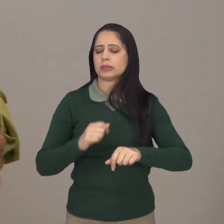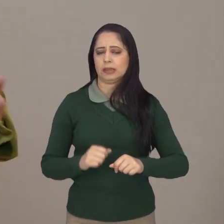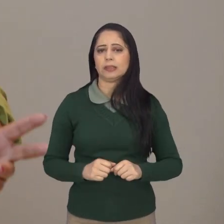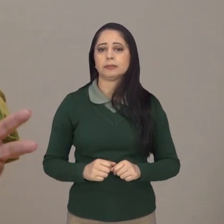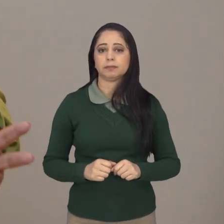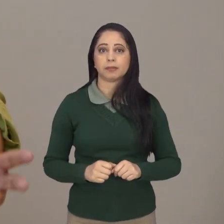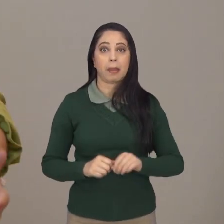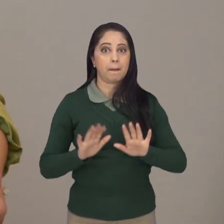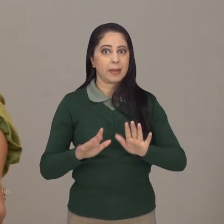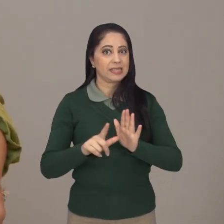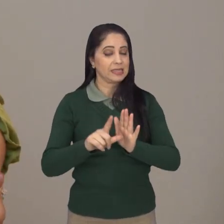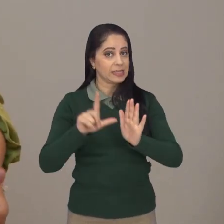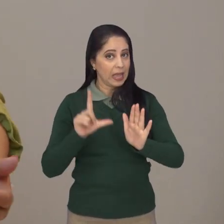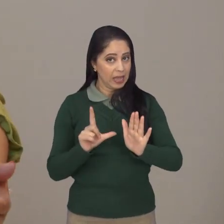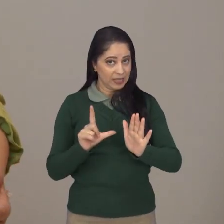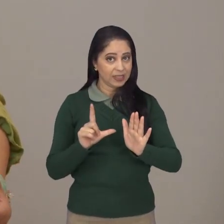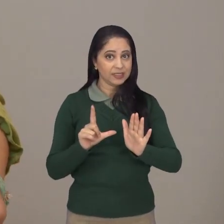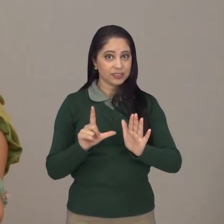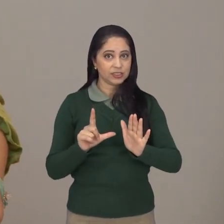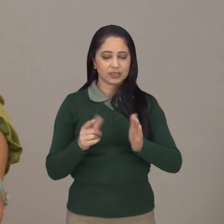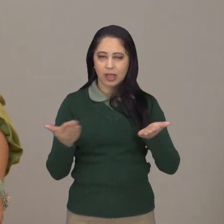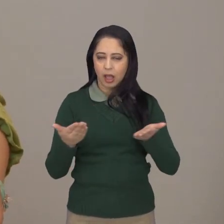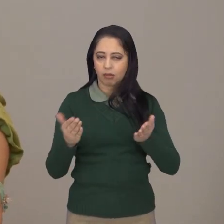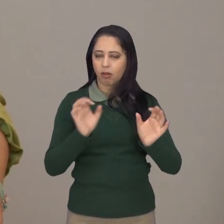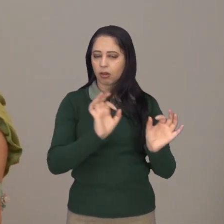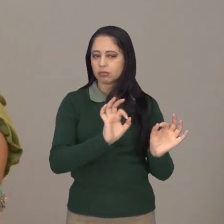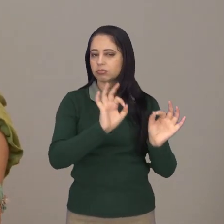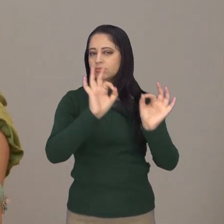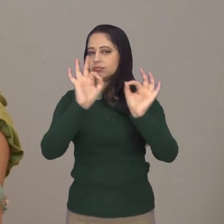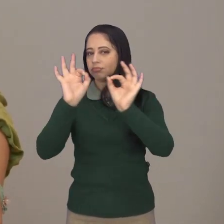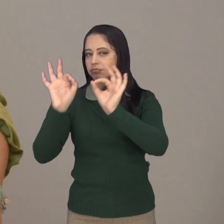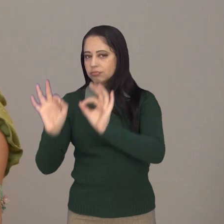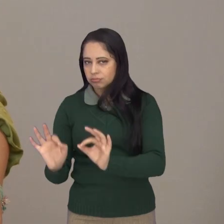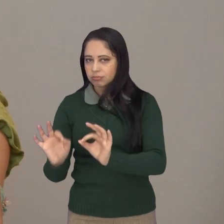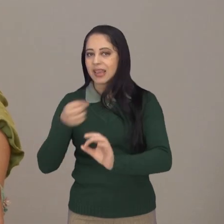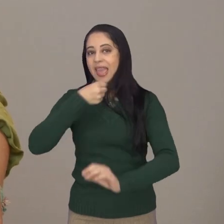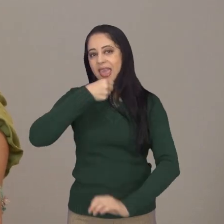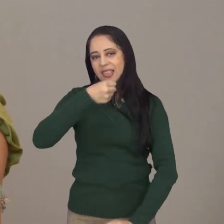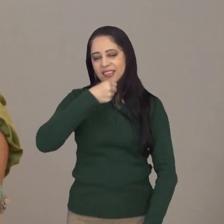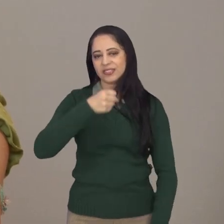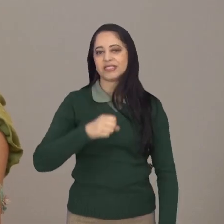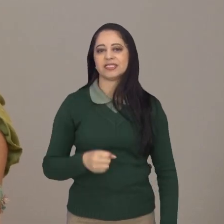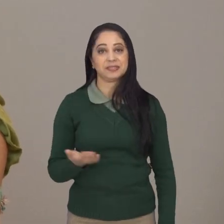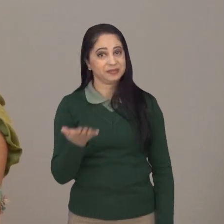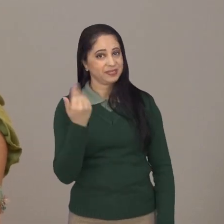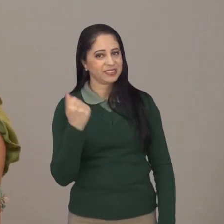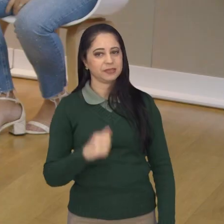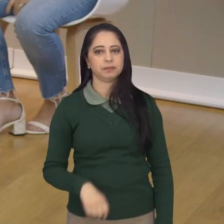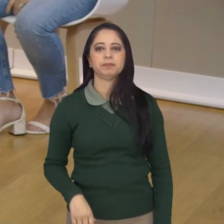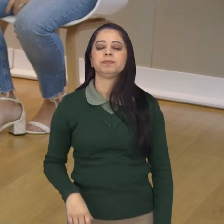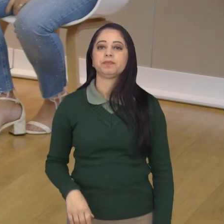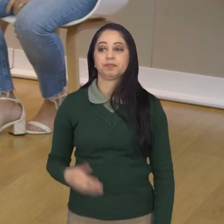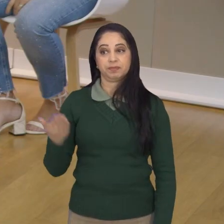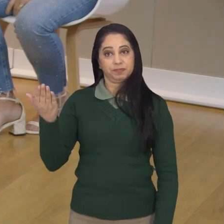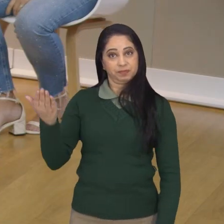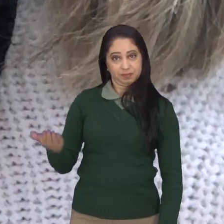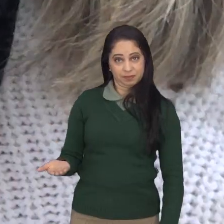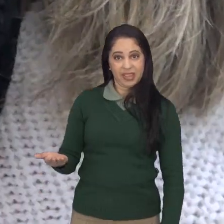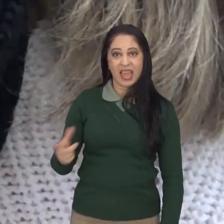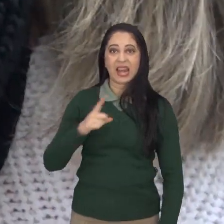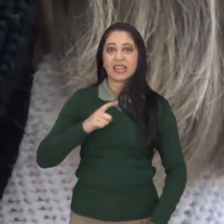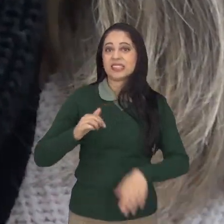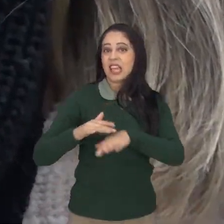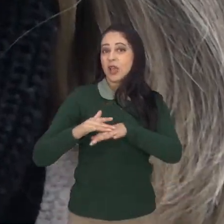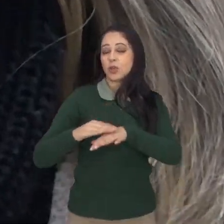Tatiana esclarecer pra gente tudo sobre essa doença, eu te convido para assistir uma reportagem. Vamos lá? Esta psicanalista